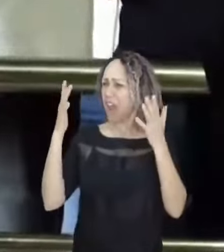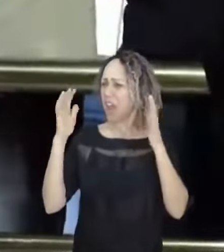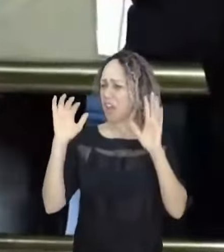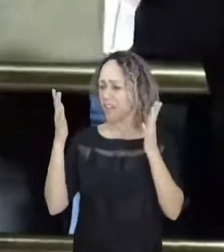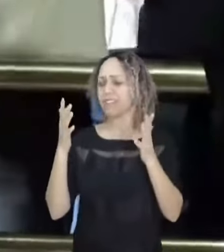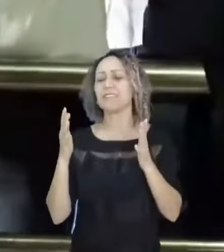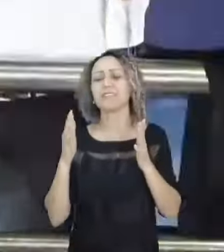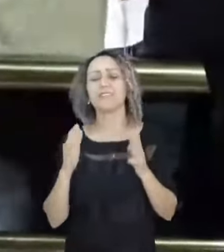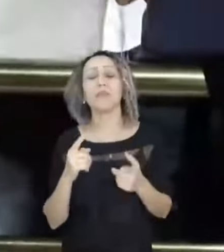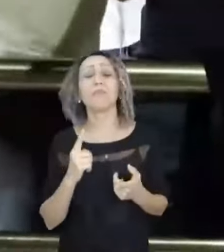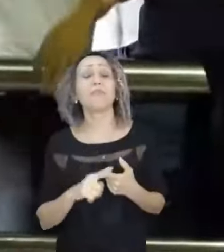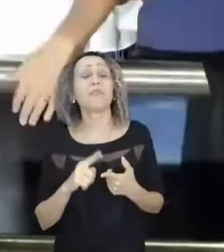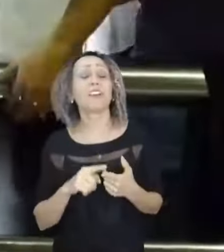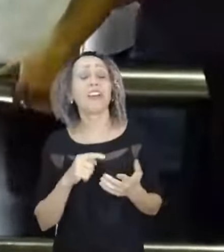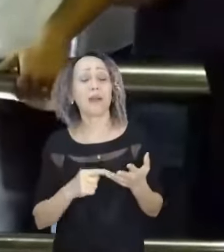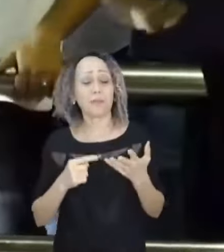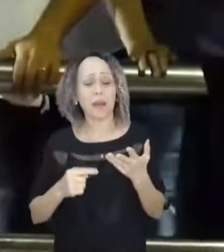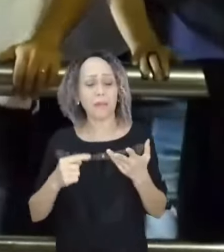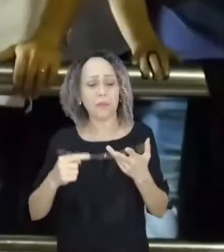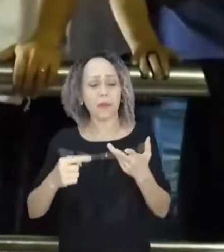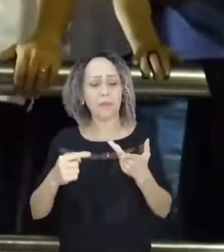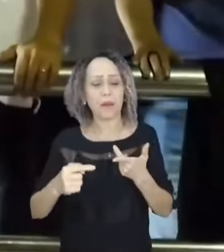produzido tantos quadros qualificados.